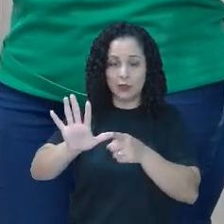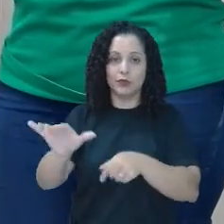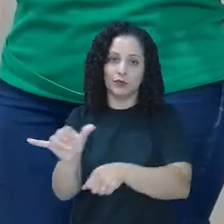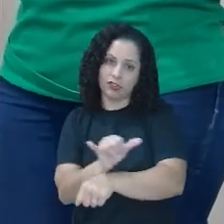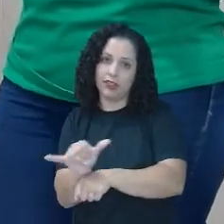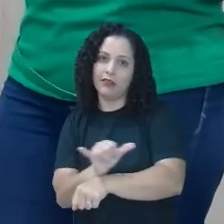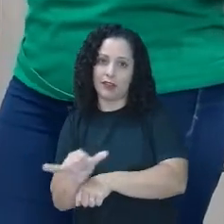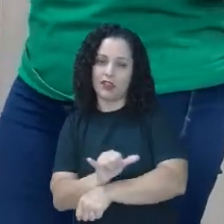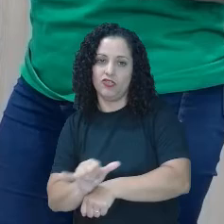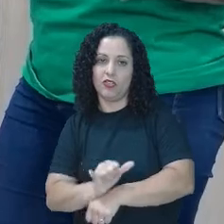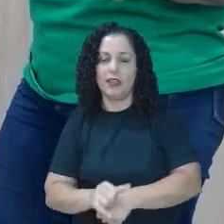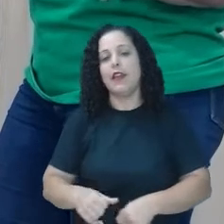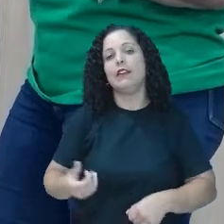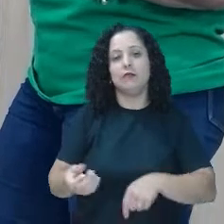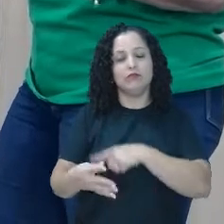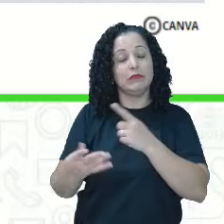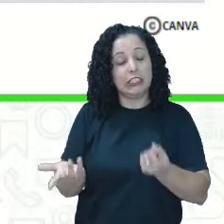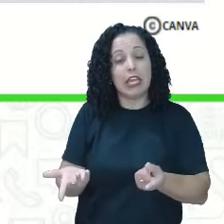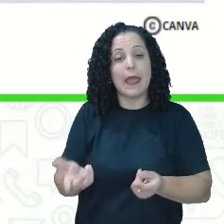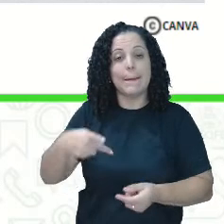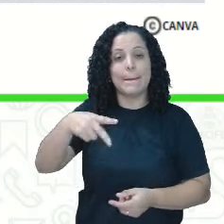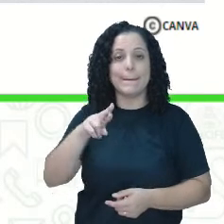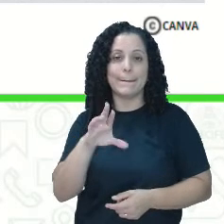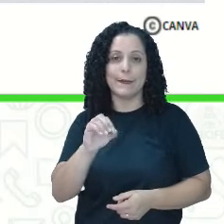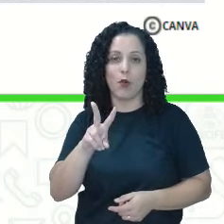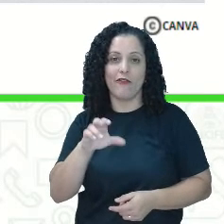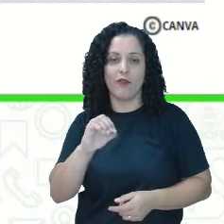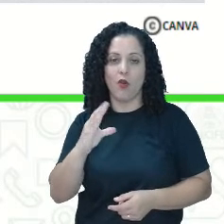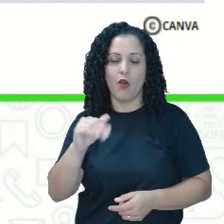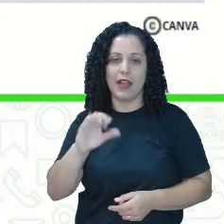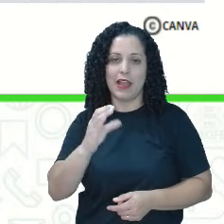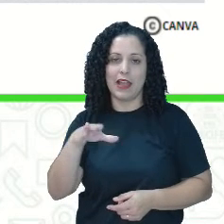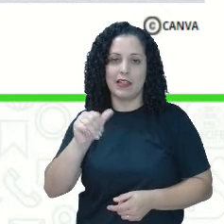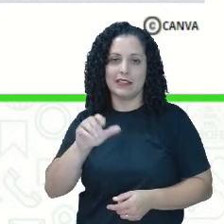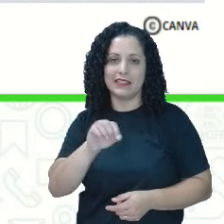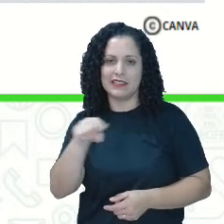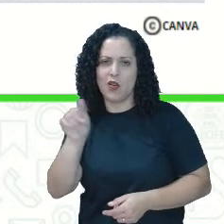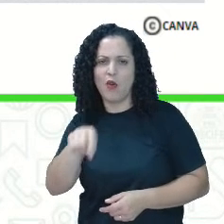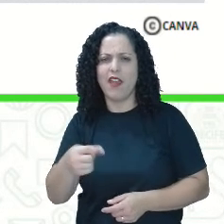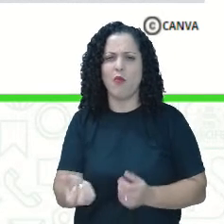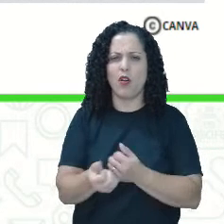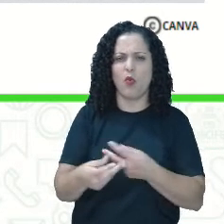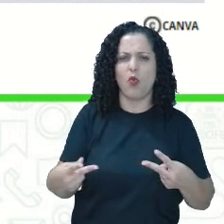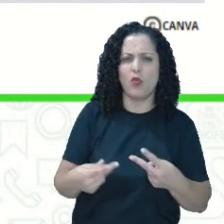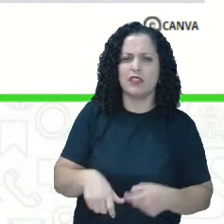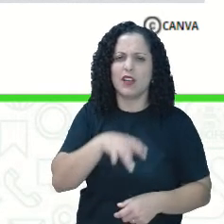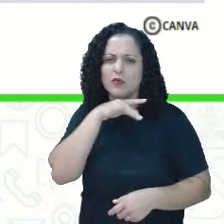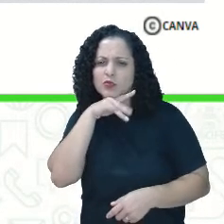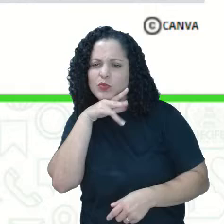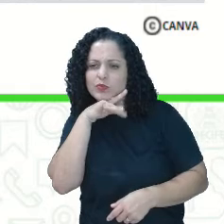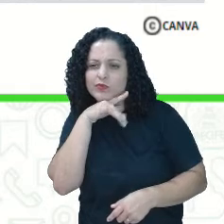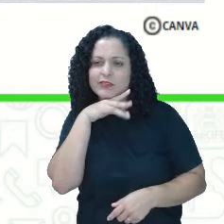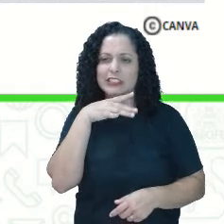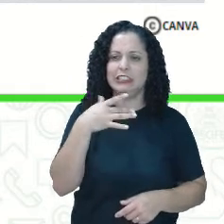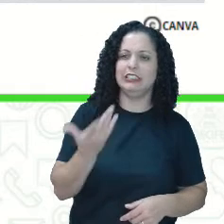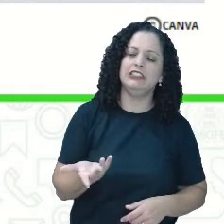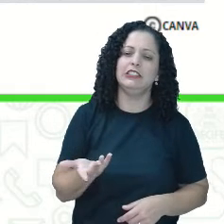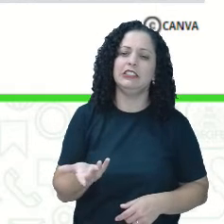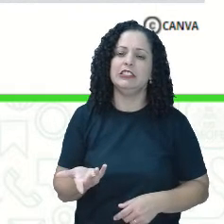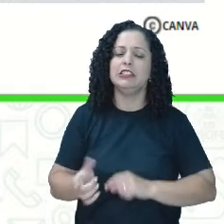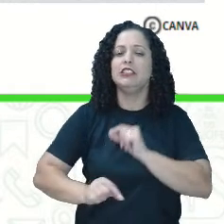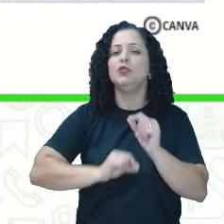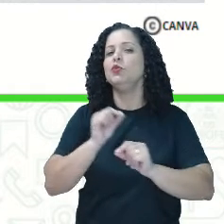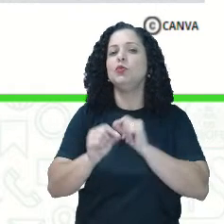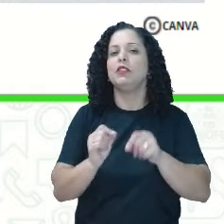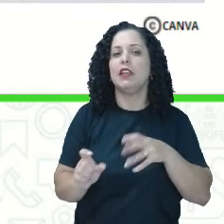estratégia argumentativa. Utiliza-se de uma imagem ou situação negativa do interlocutor, de modo a tentar levá-lo a agir